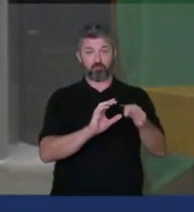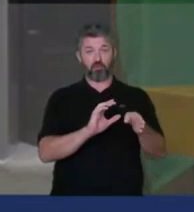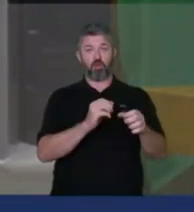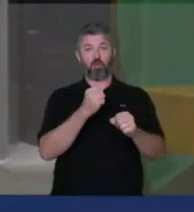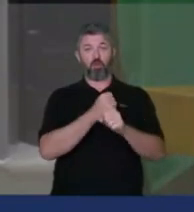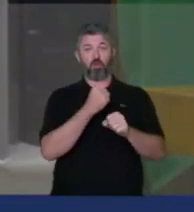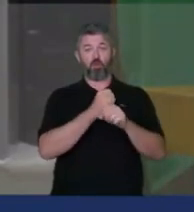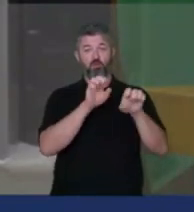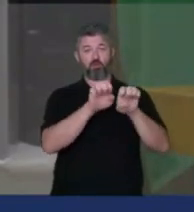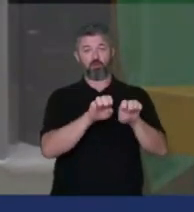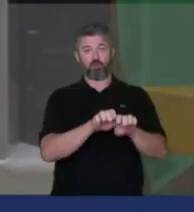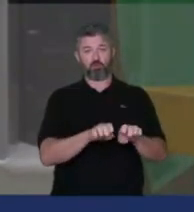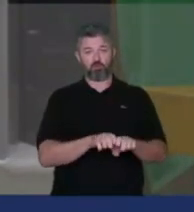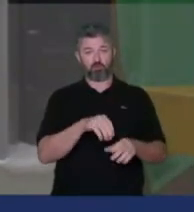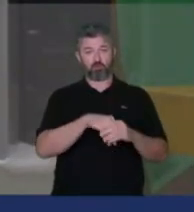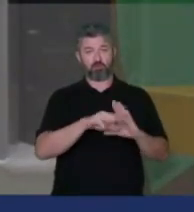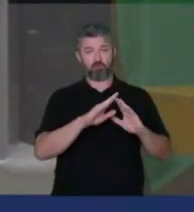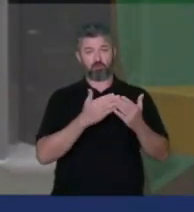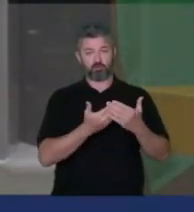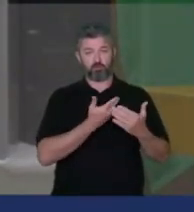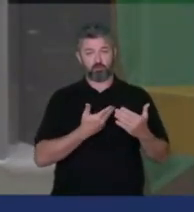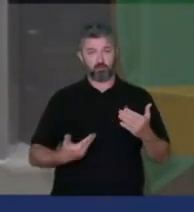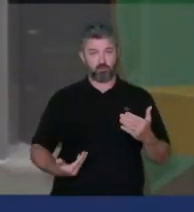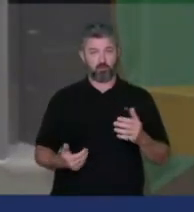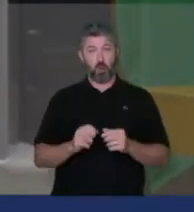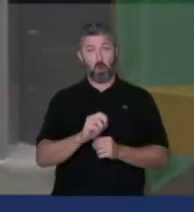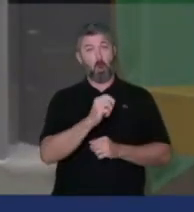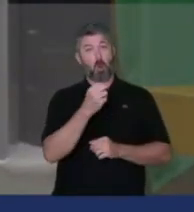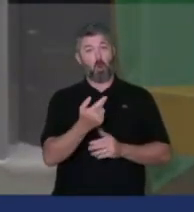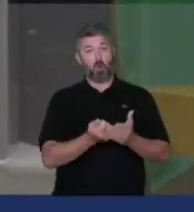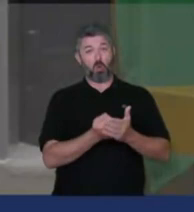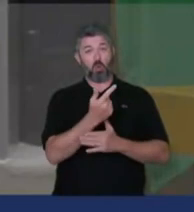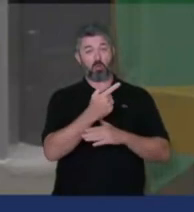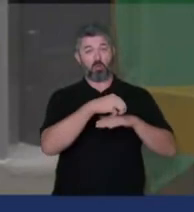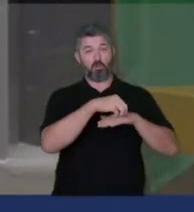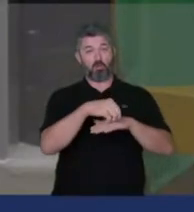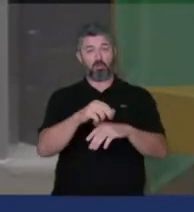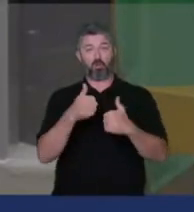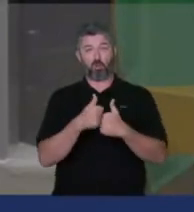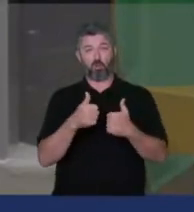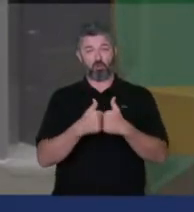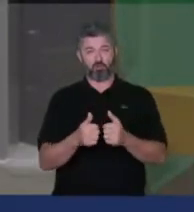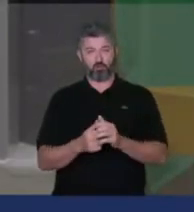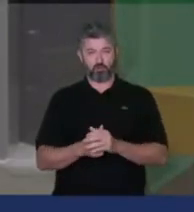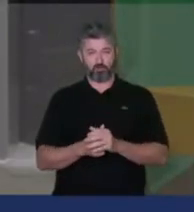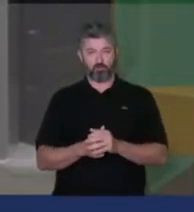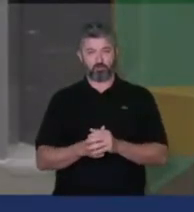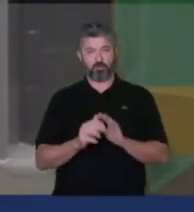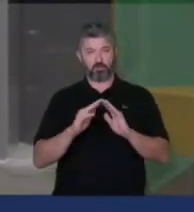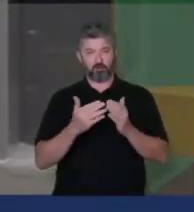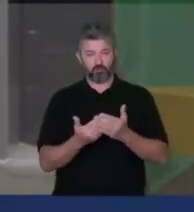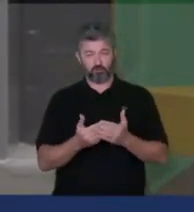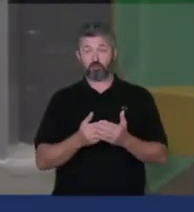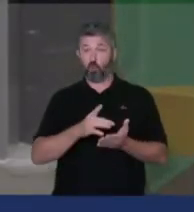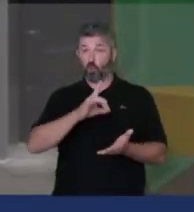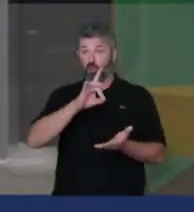de infraestrutura nas escolas públicas ou para aquisição de veículos de transporte escolar. Esse foi o projeto original